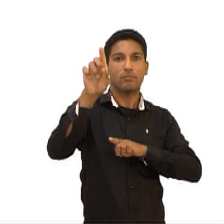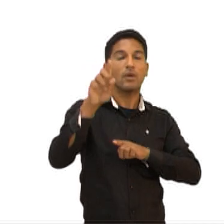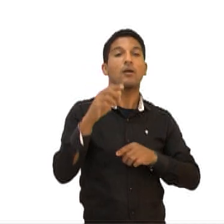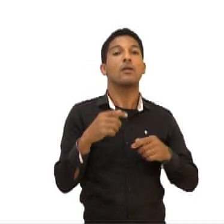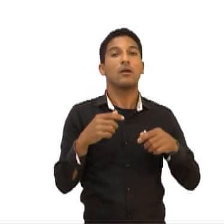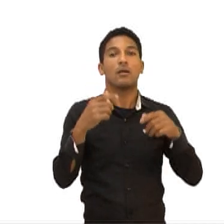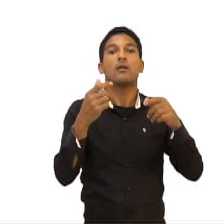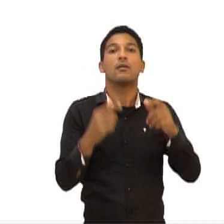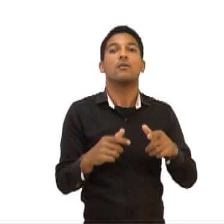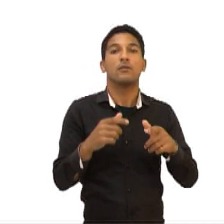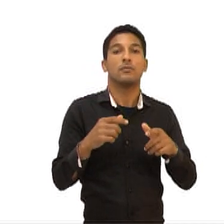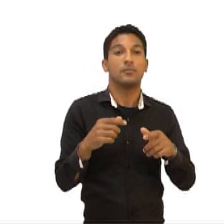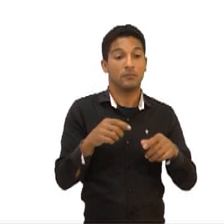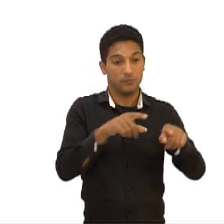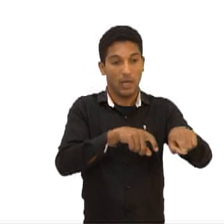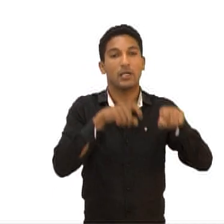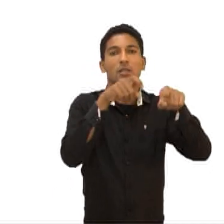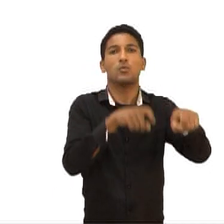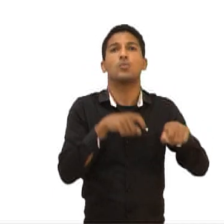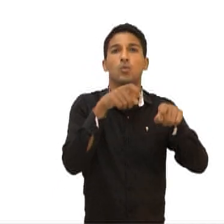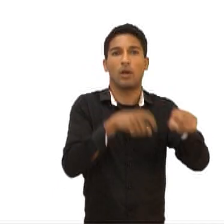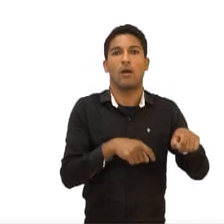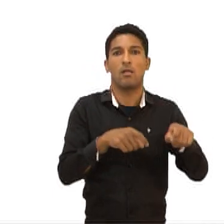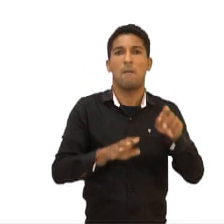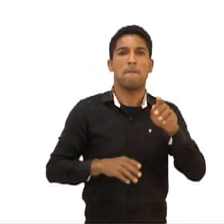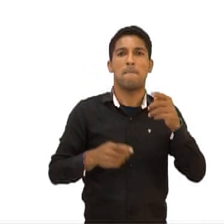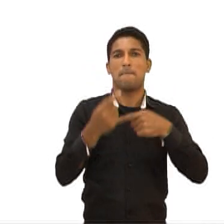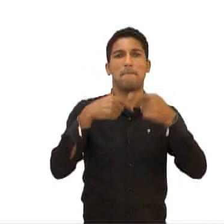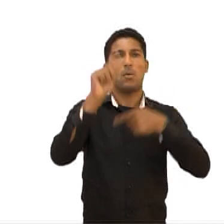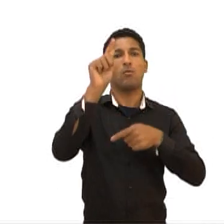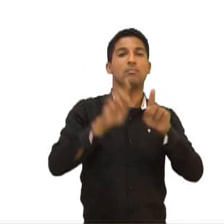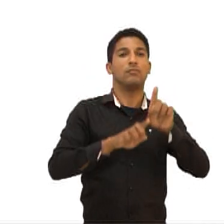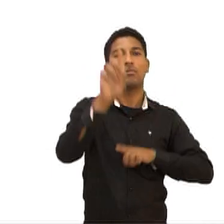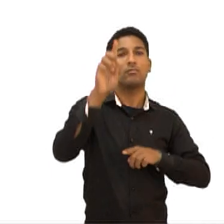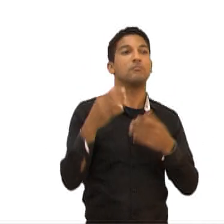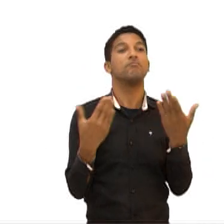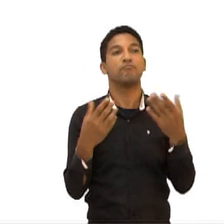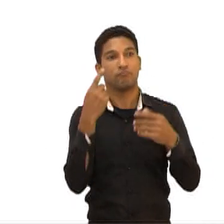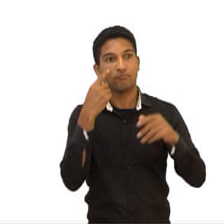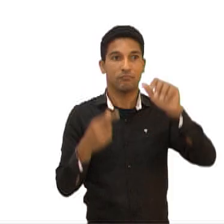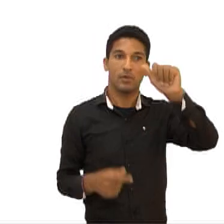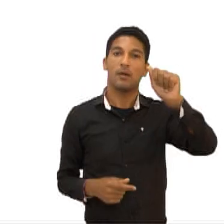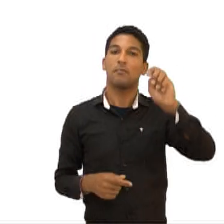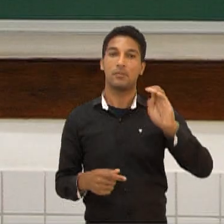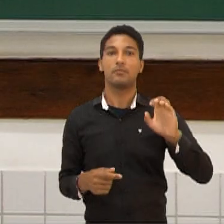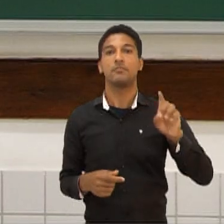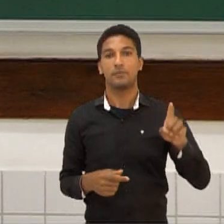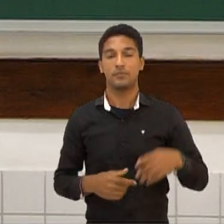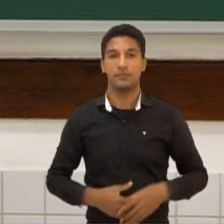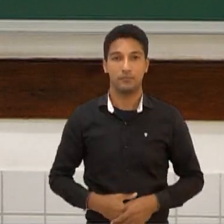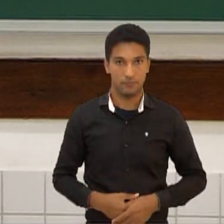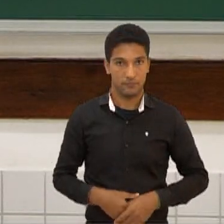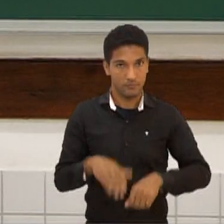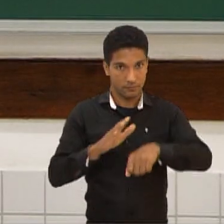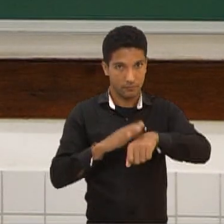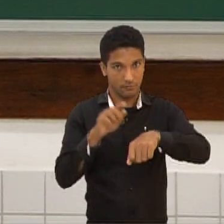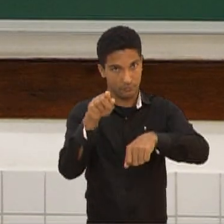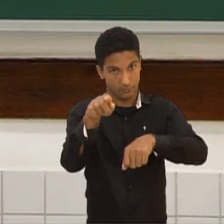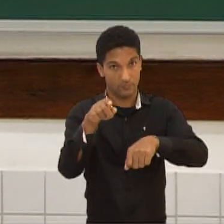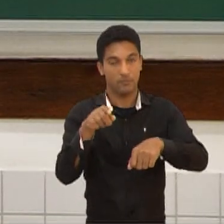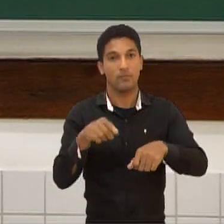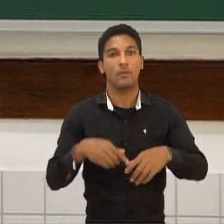O Sudeste Asiático, letra B? A Ásia Central, letra C? Ou a Ásia Meridional, letra D? Reloginho na tela